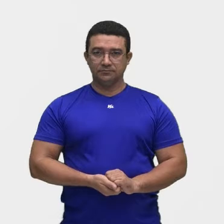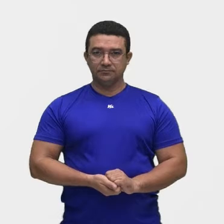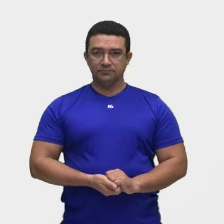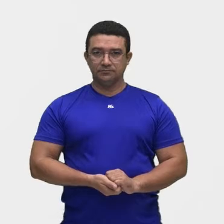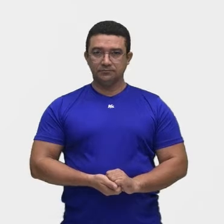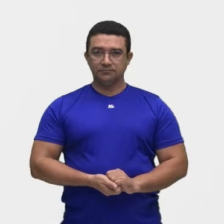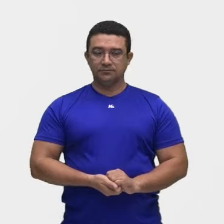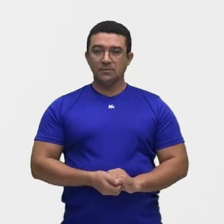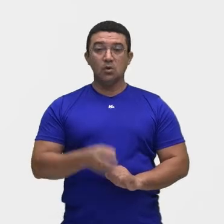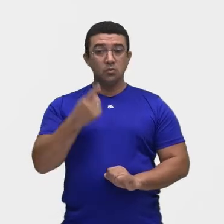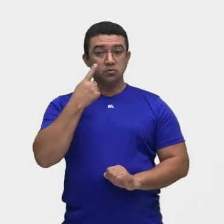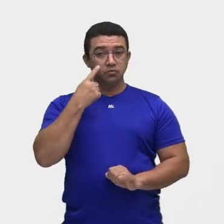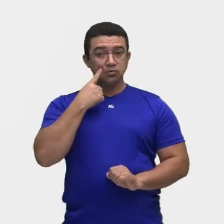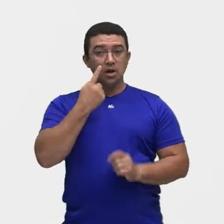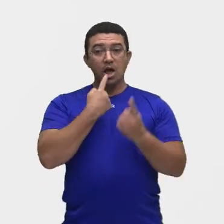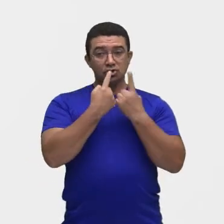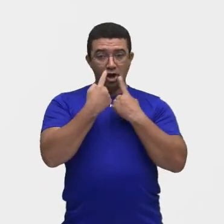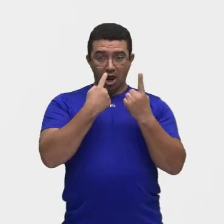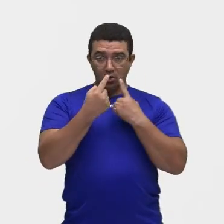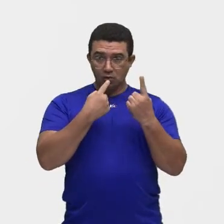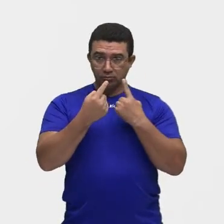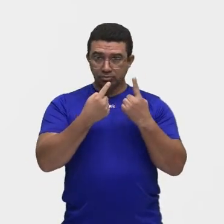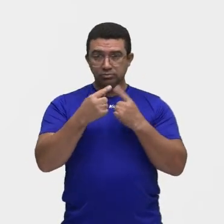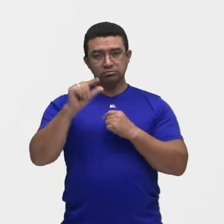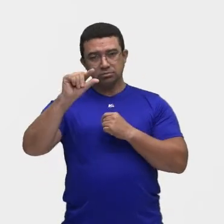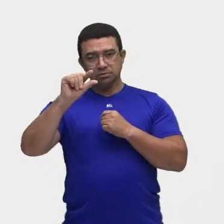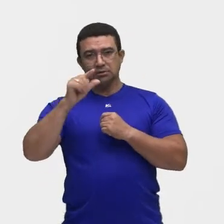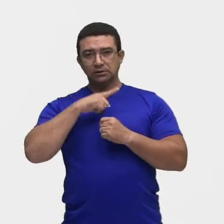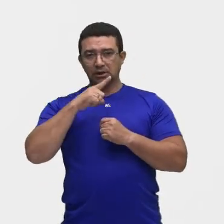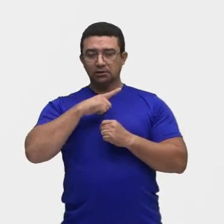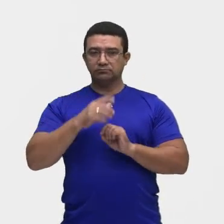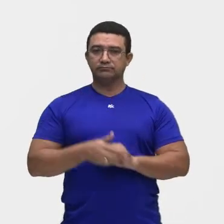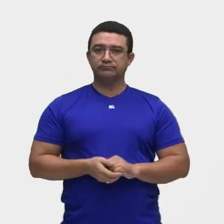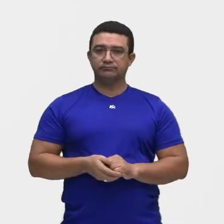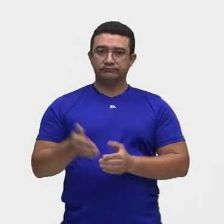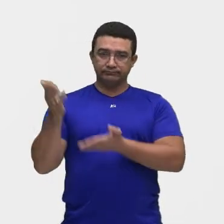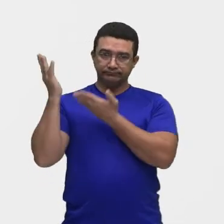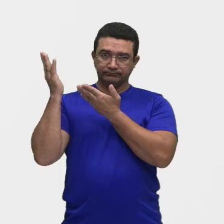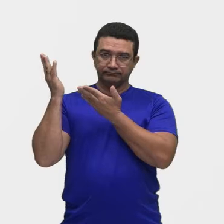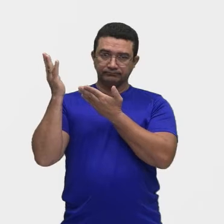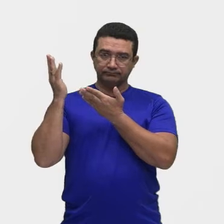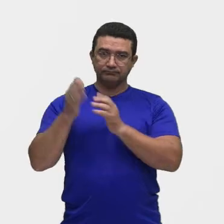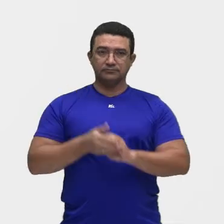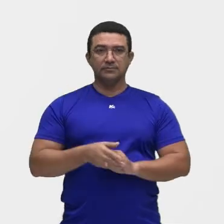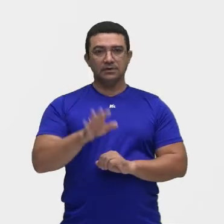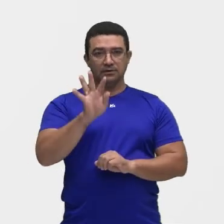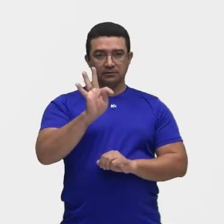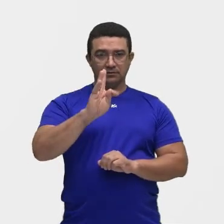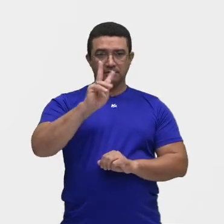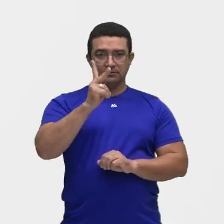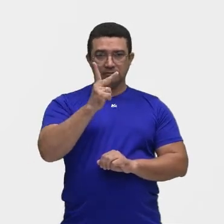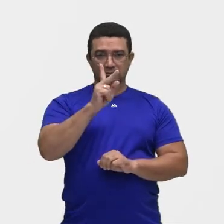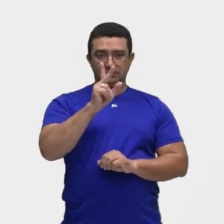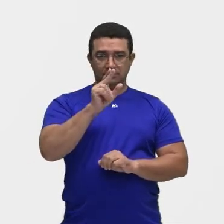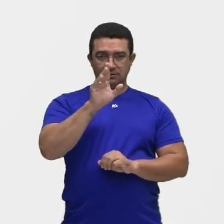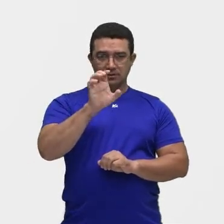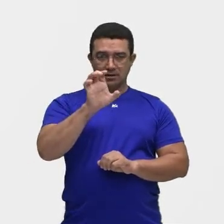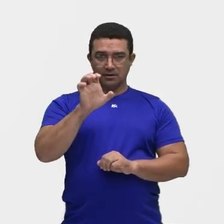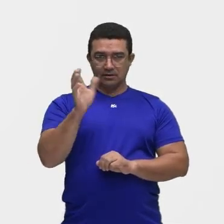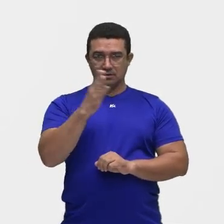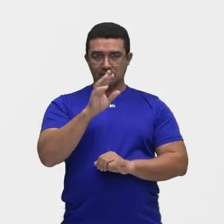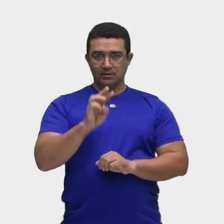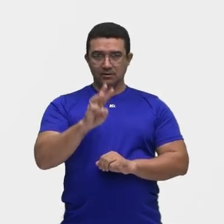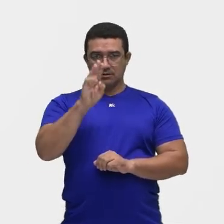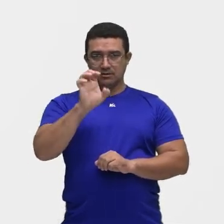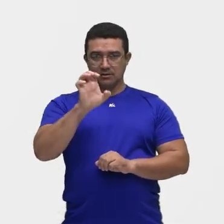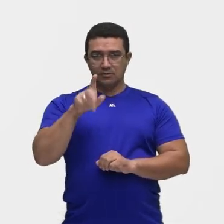que vocês viram aí nesse pequeno diálogo? Nós temos aí 3-week training. 3-week